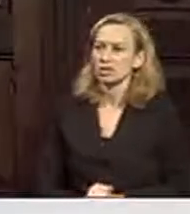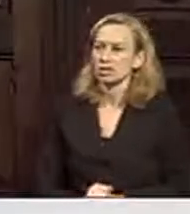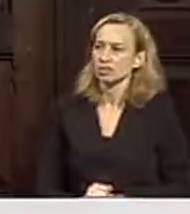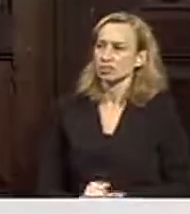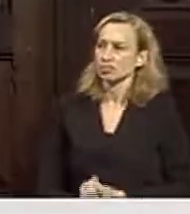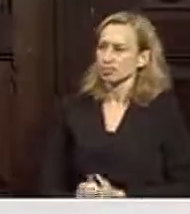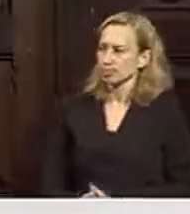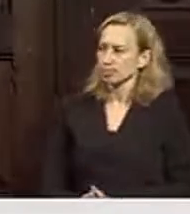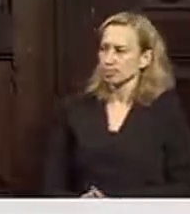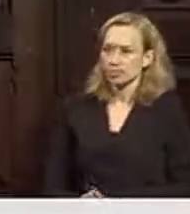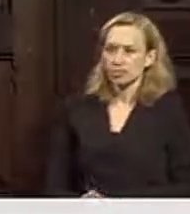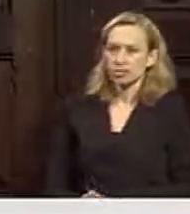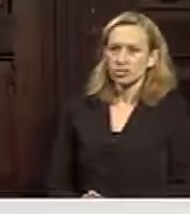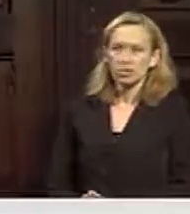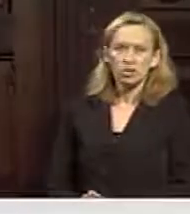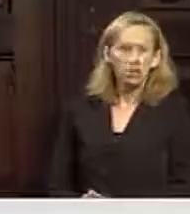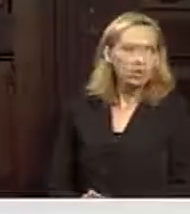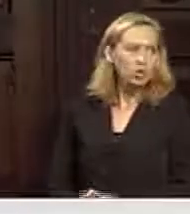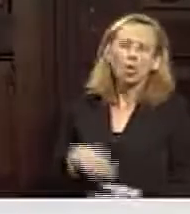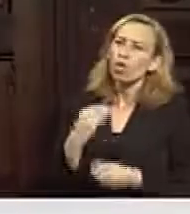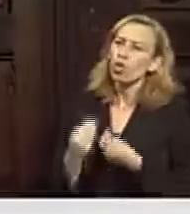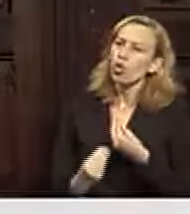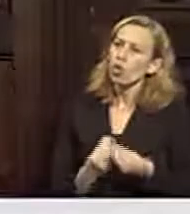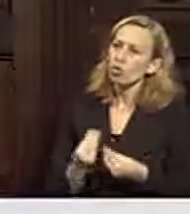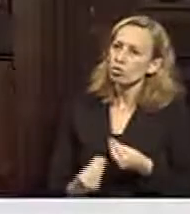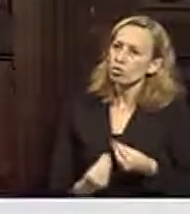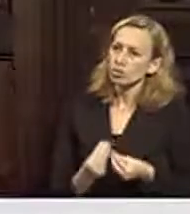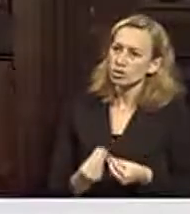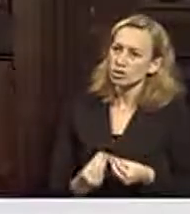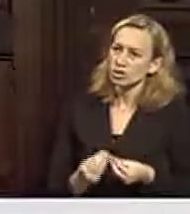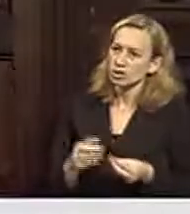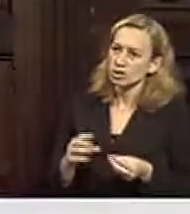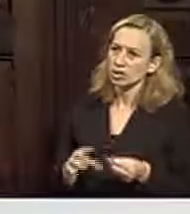inimaginável. Como é que se pega escolas